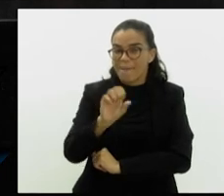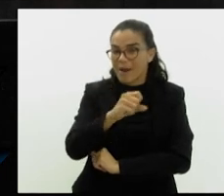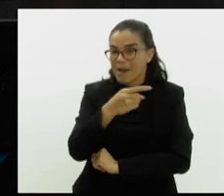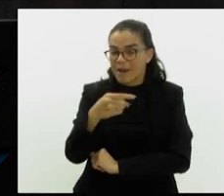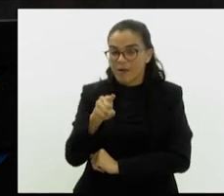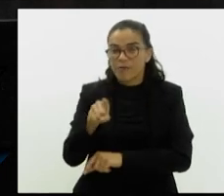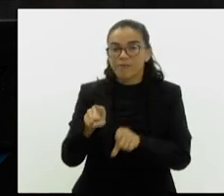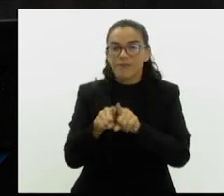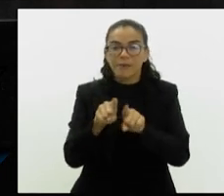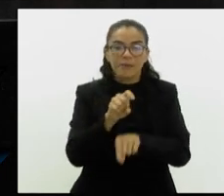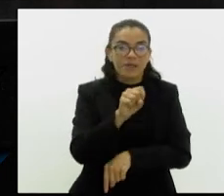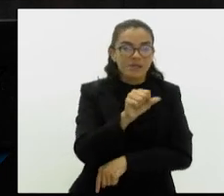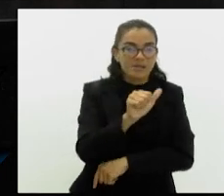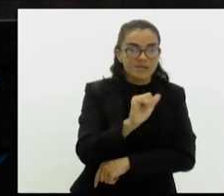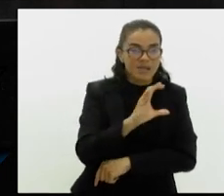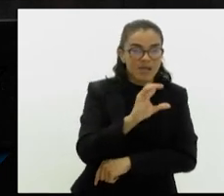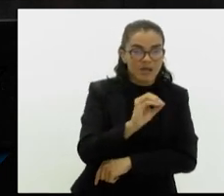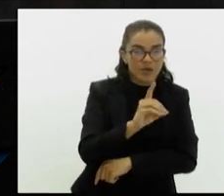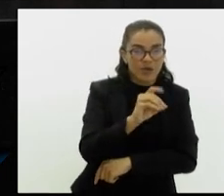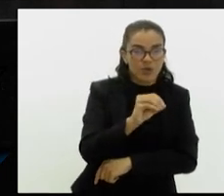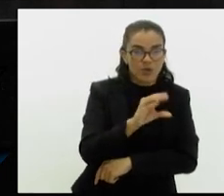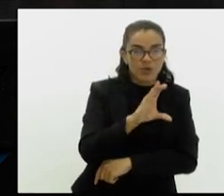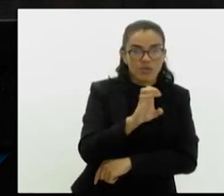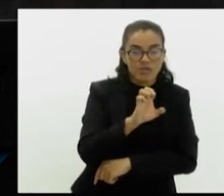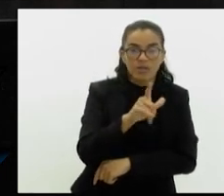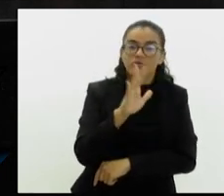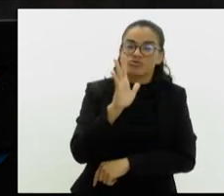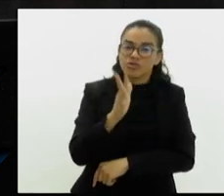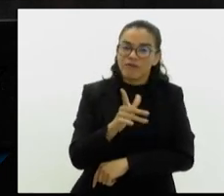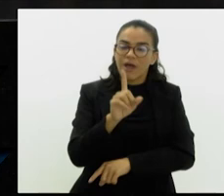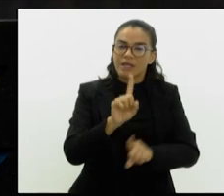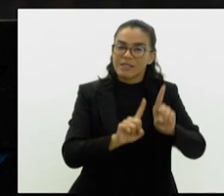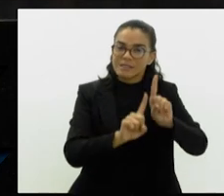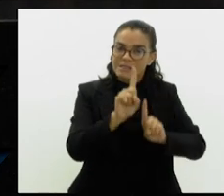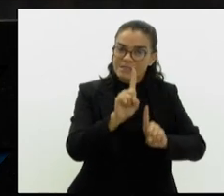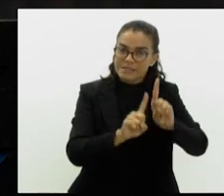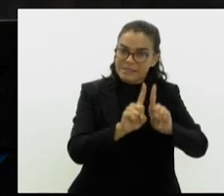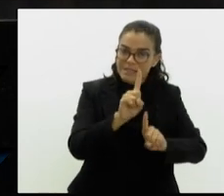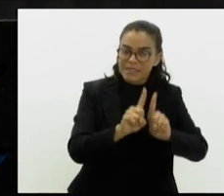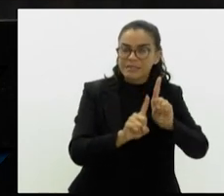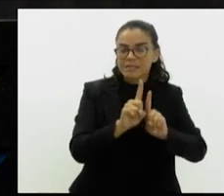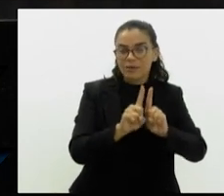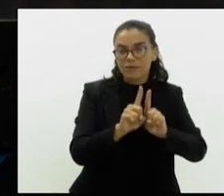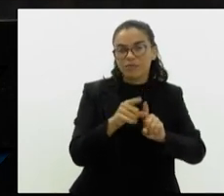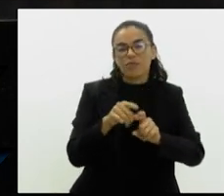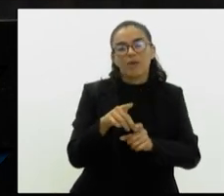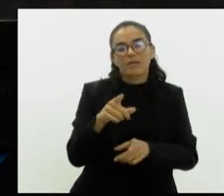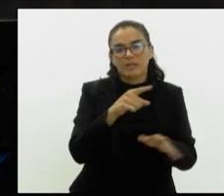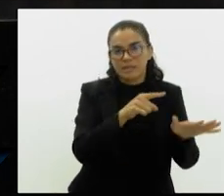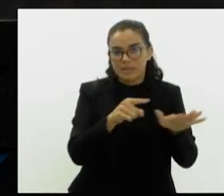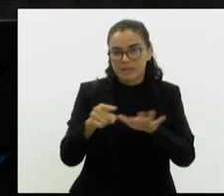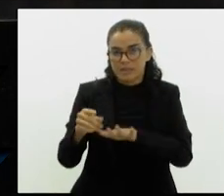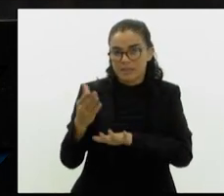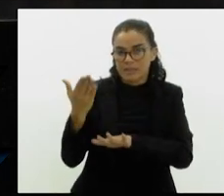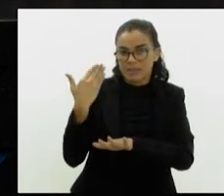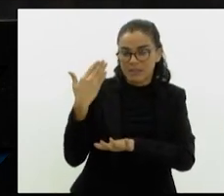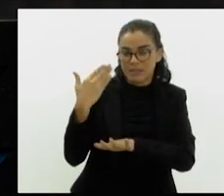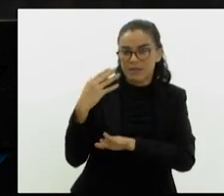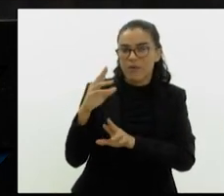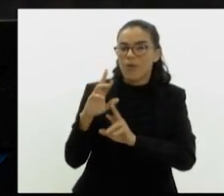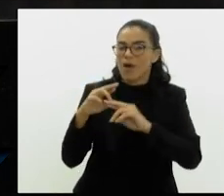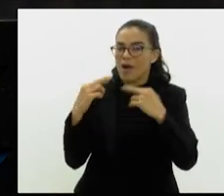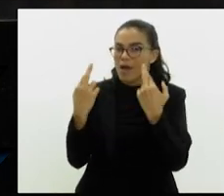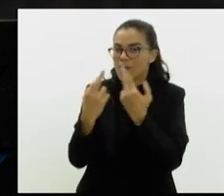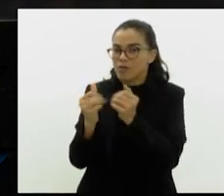do céu está pronto para ser licitado fiz uma reunião na semana passada com o nosso Governador